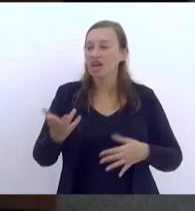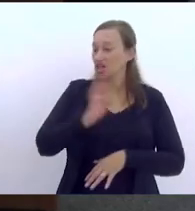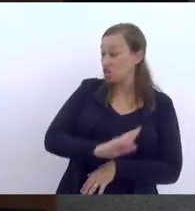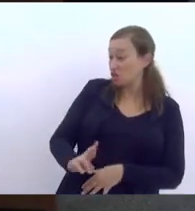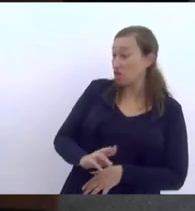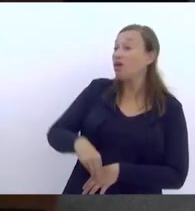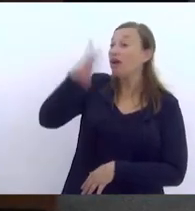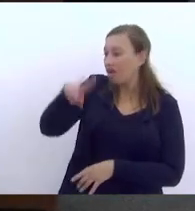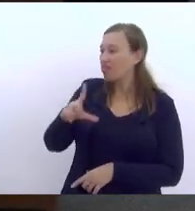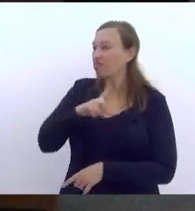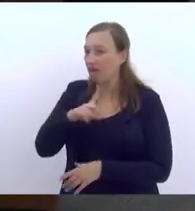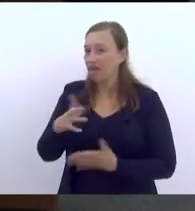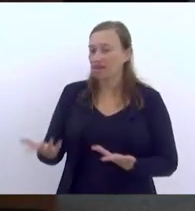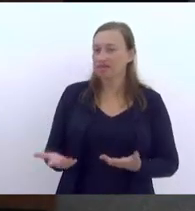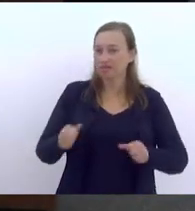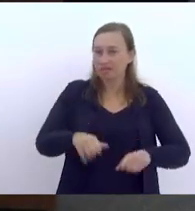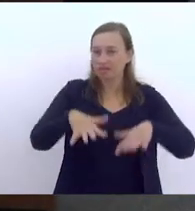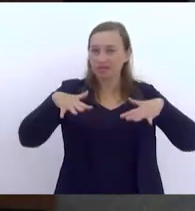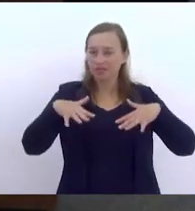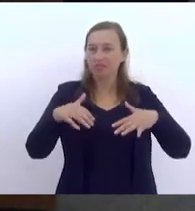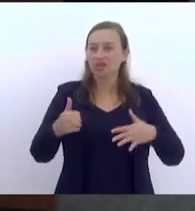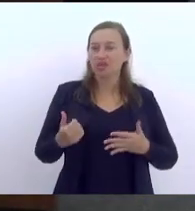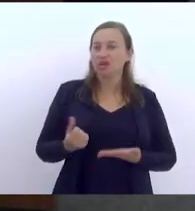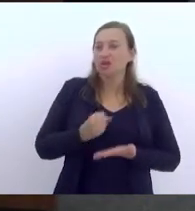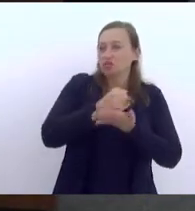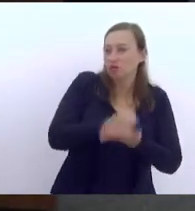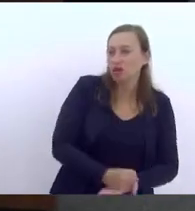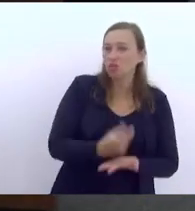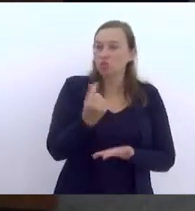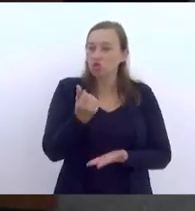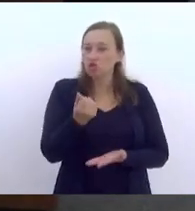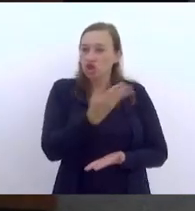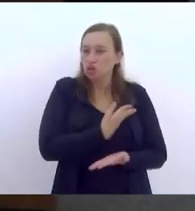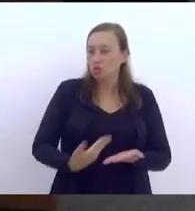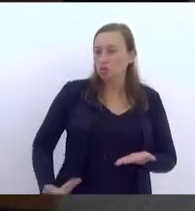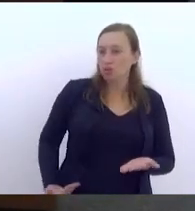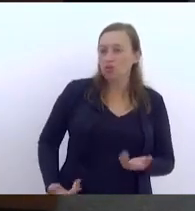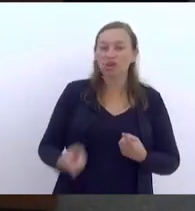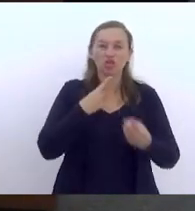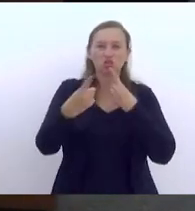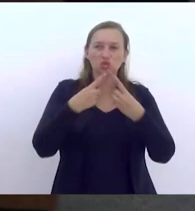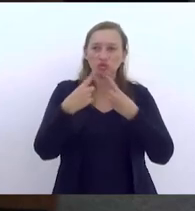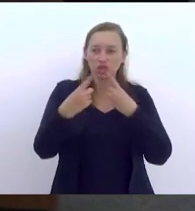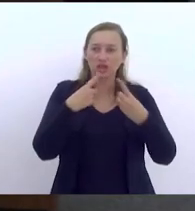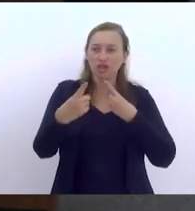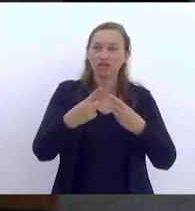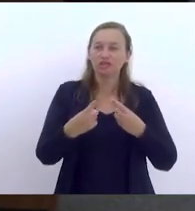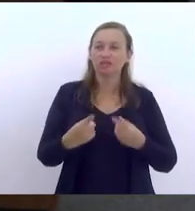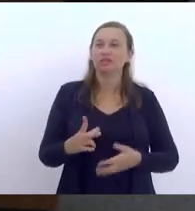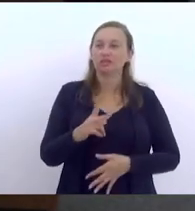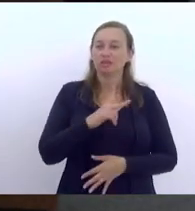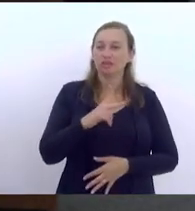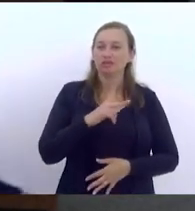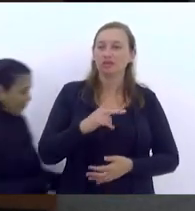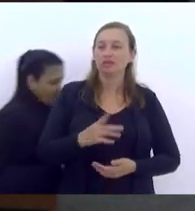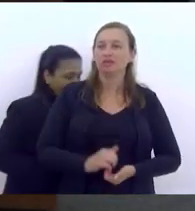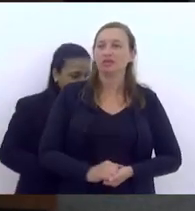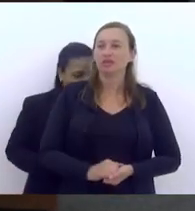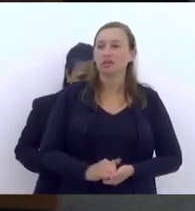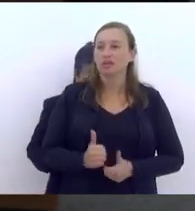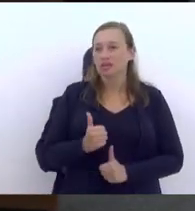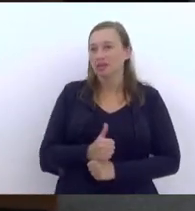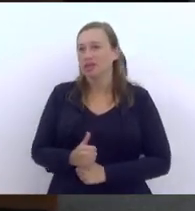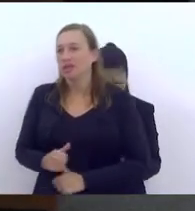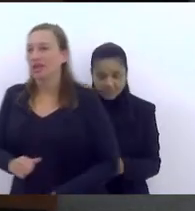Esse plenário não é sustentado com dinheiro público para esse tipo de discussão subjetiva e pessoal. É, sim,